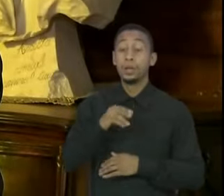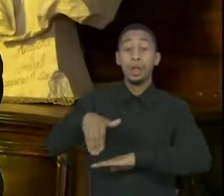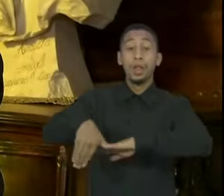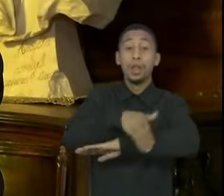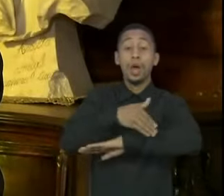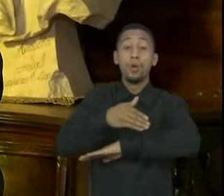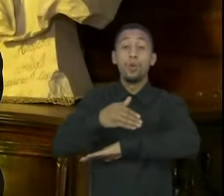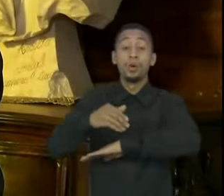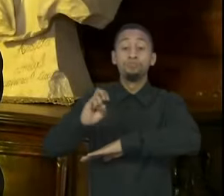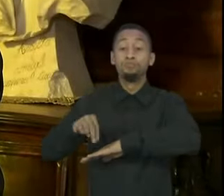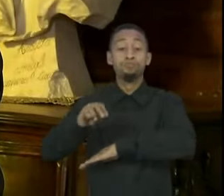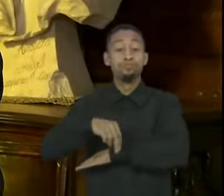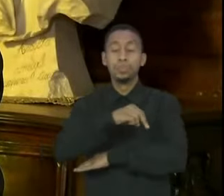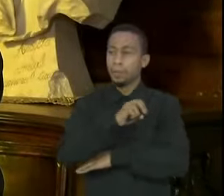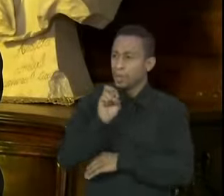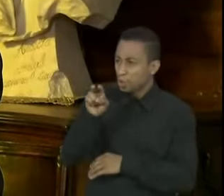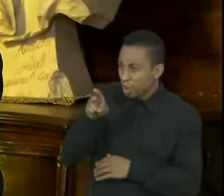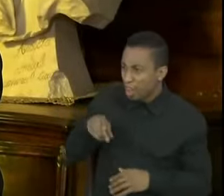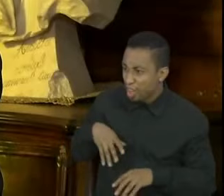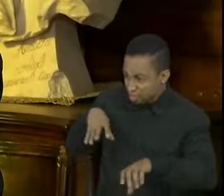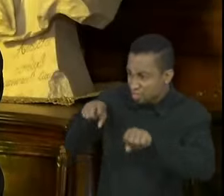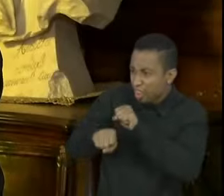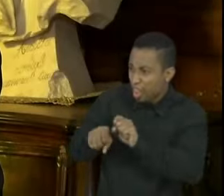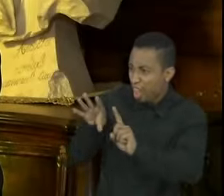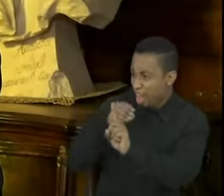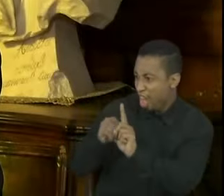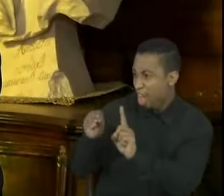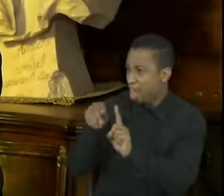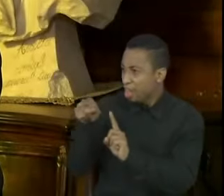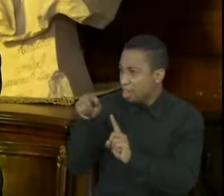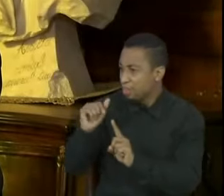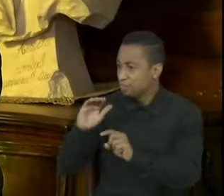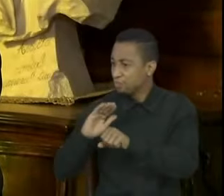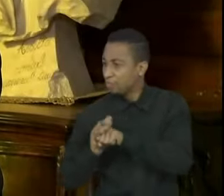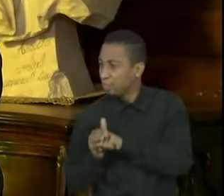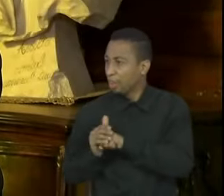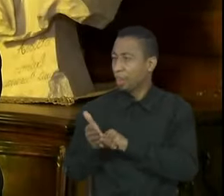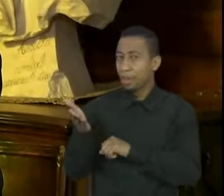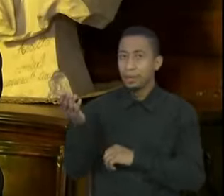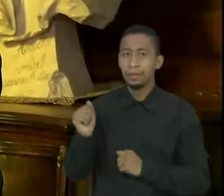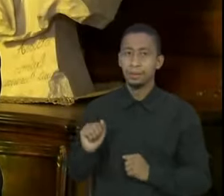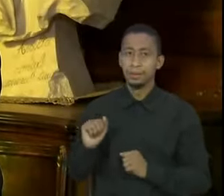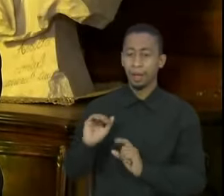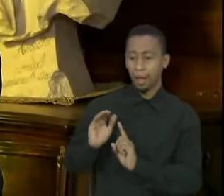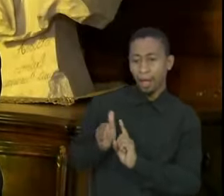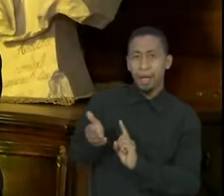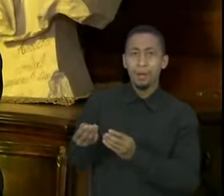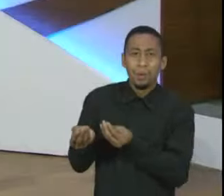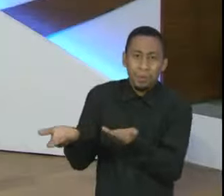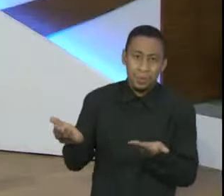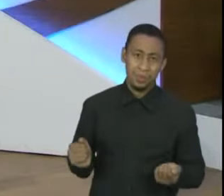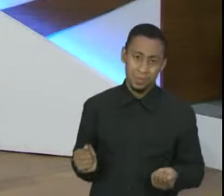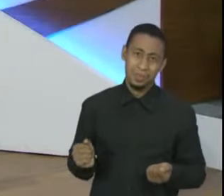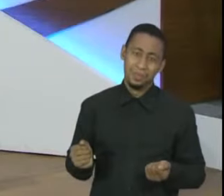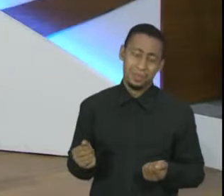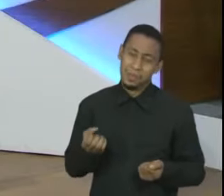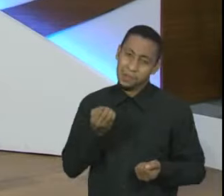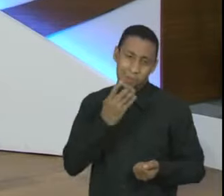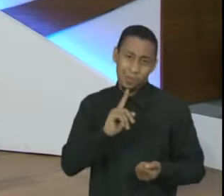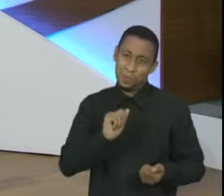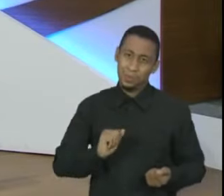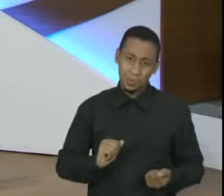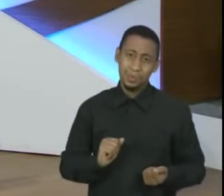praça ou no metrô e isso é muito ruim vocês podem imaginar que o padre nesse caso é